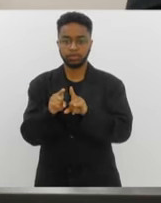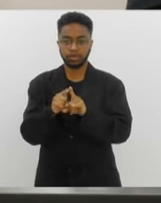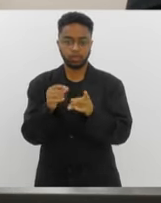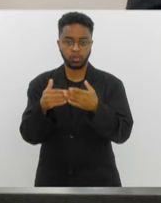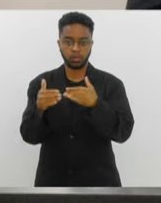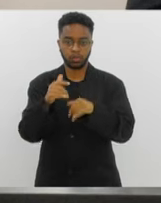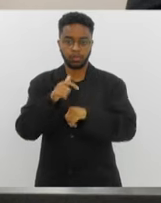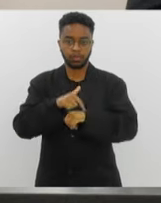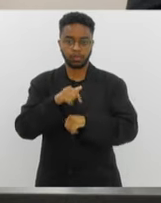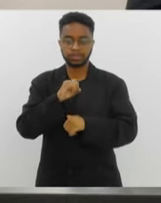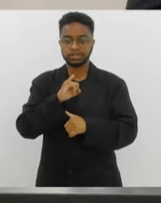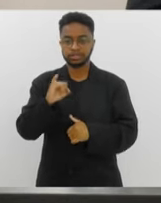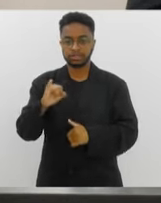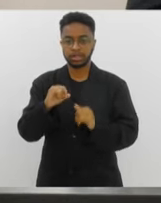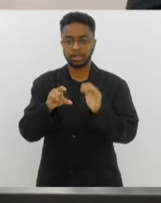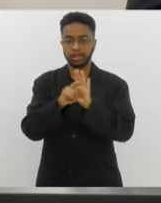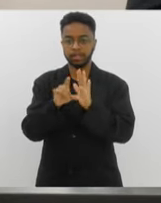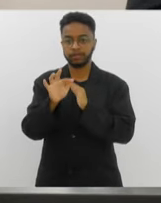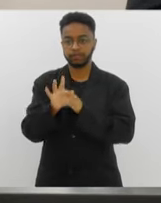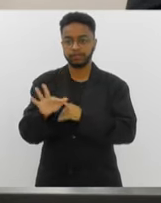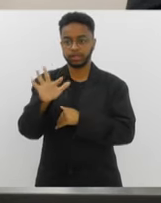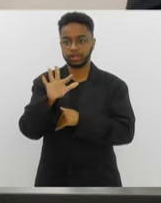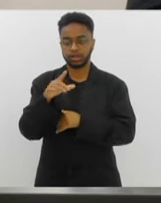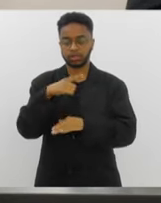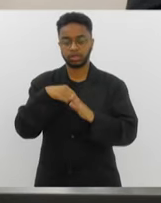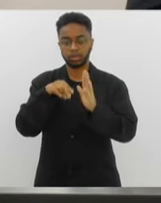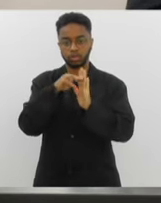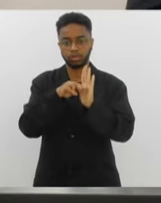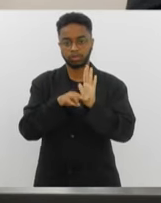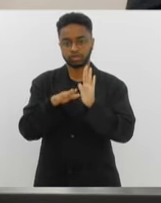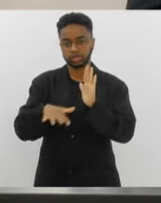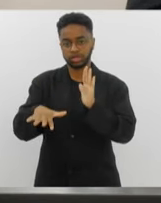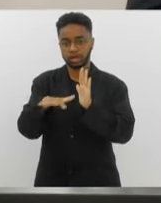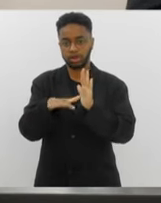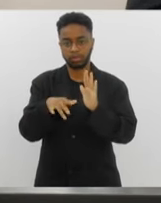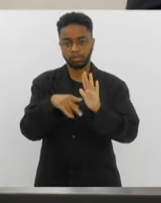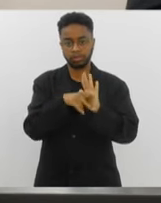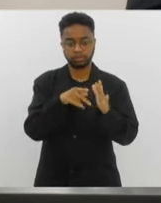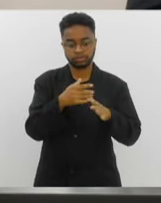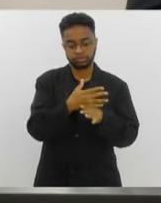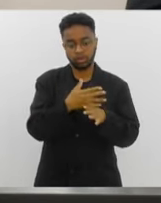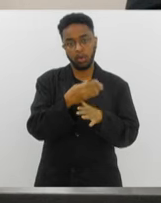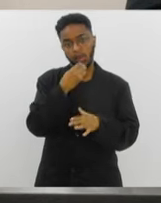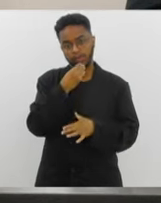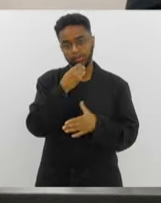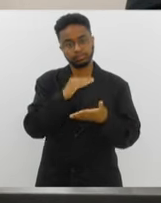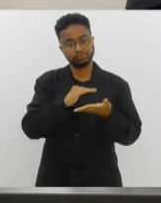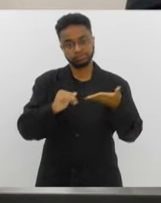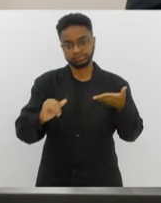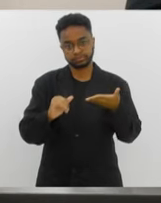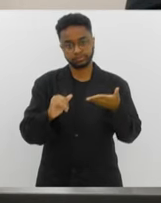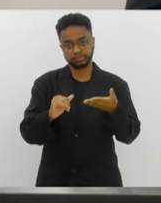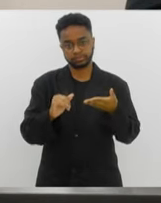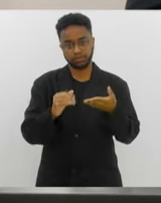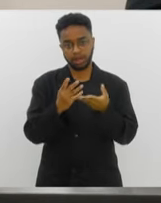estadual contraria algo de normas gerais de uma legislação municipal, automaticamente a legislação municipal cai por terra. O que a